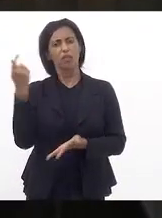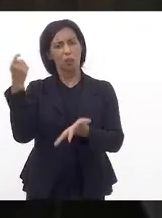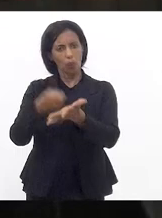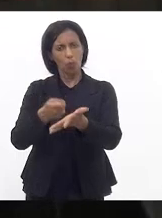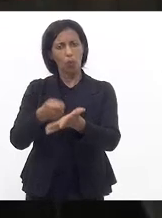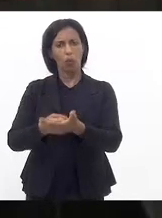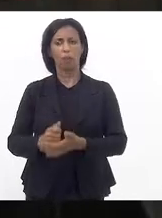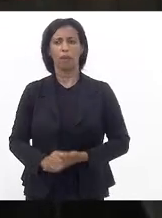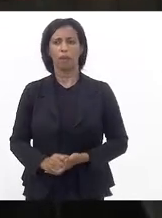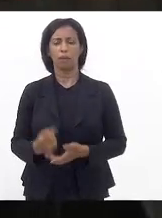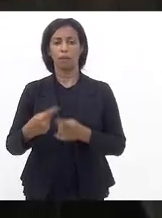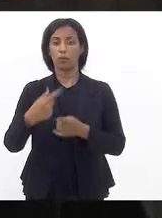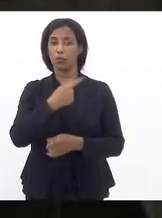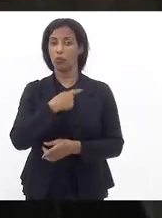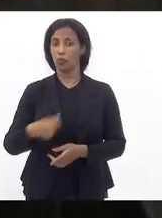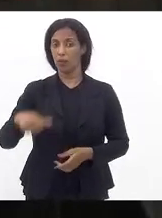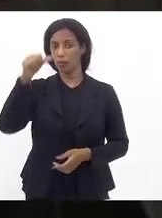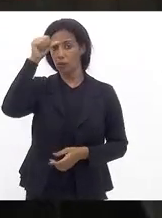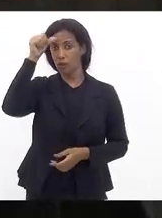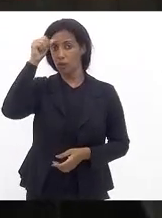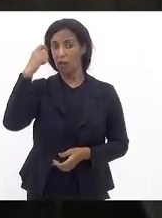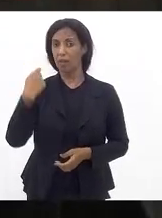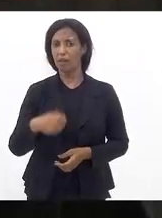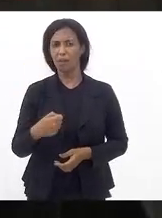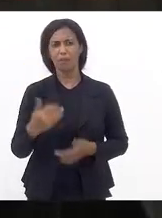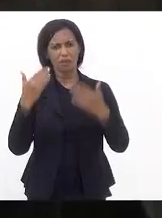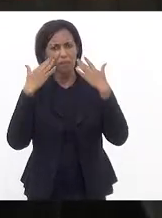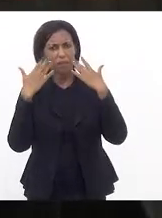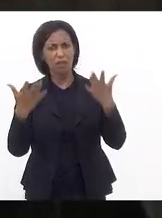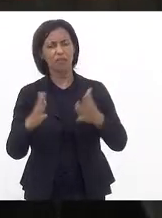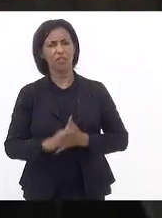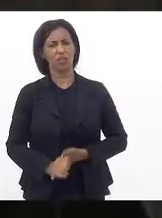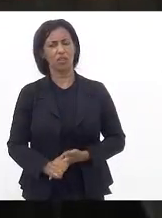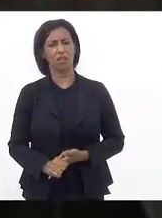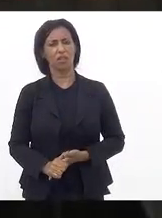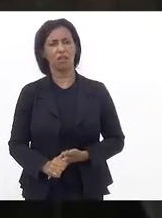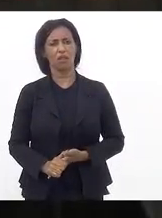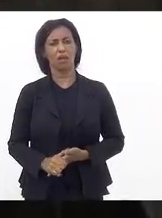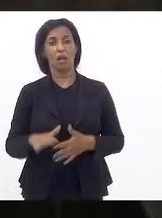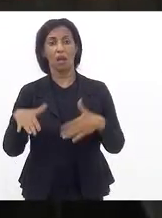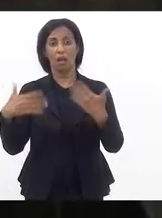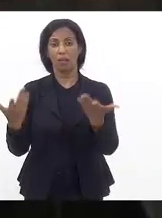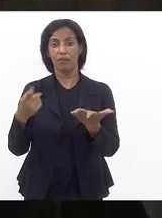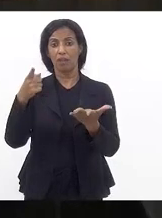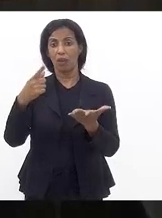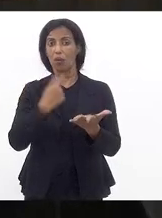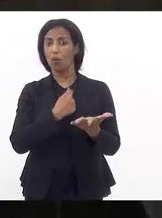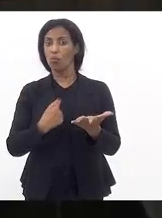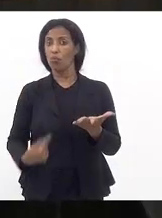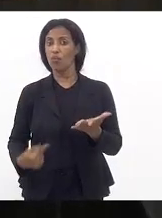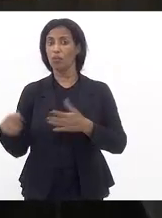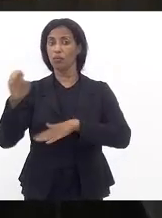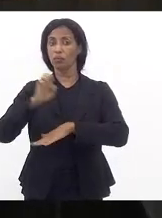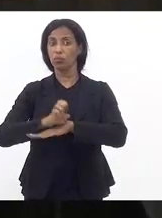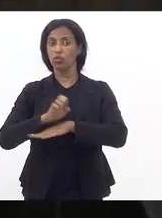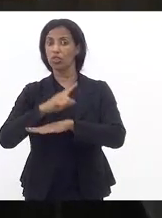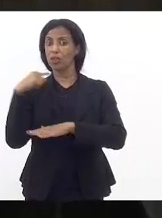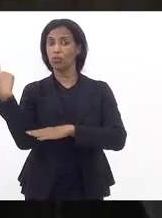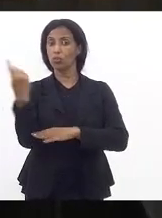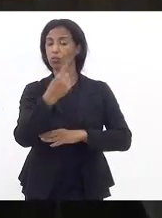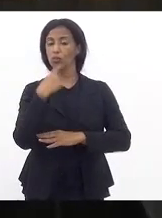vamos cobrar porque o governador Cláudio Castro ele tem que se manifestar em relação a isso também afinal ele é um governador do Estado